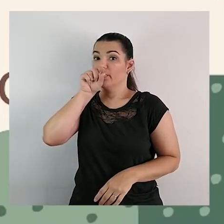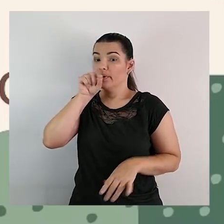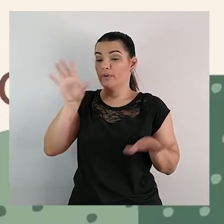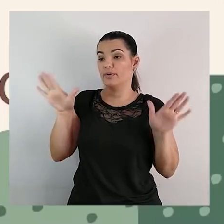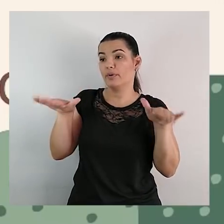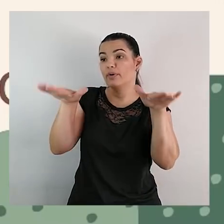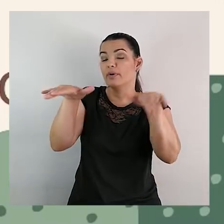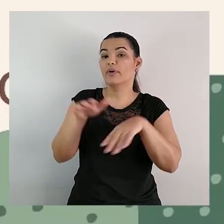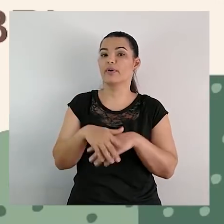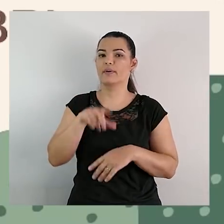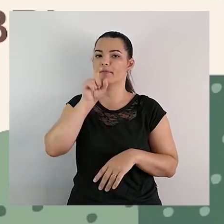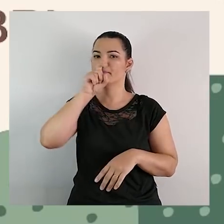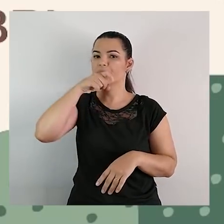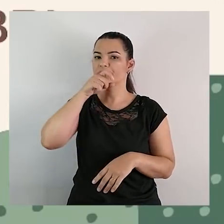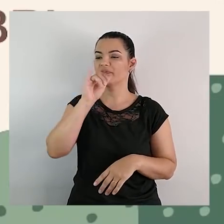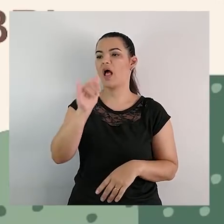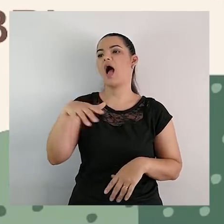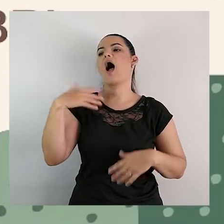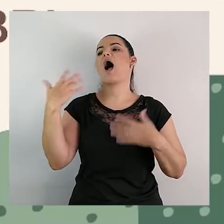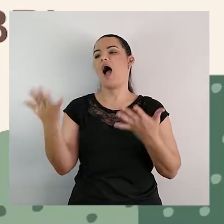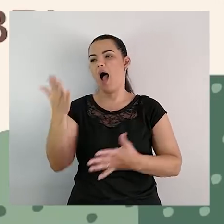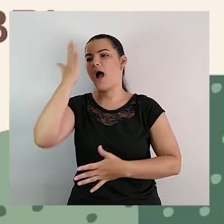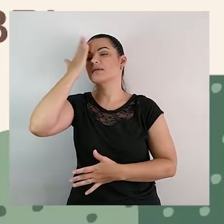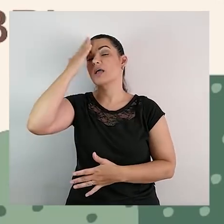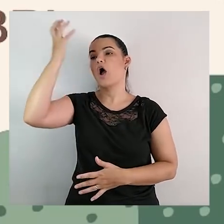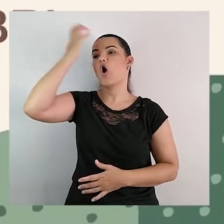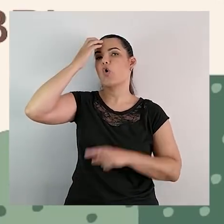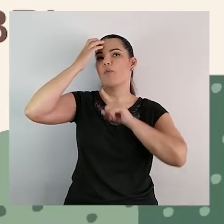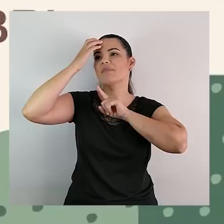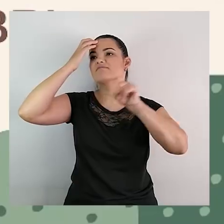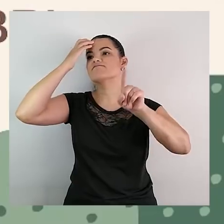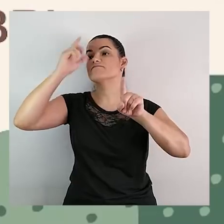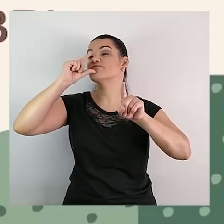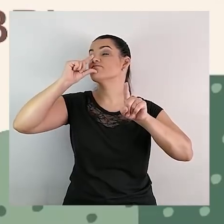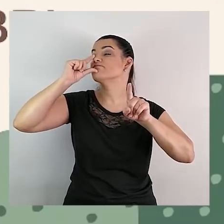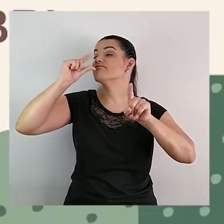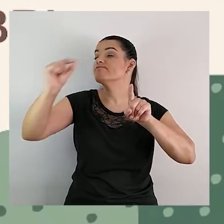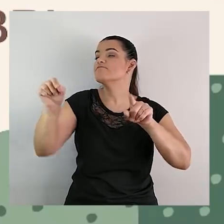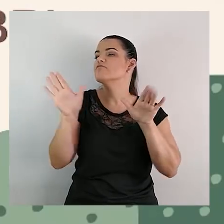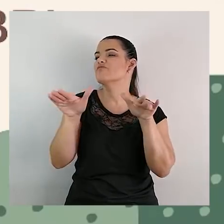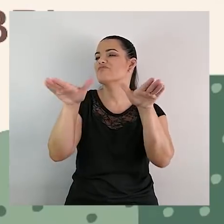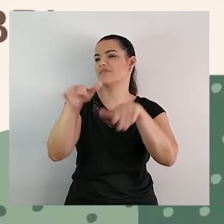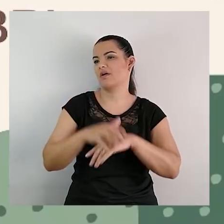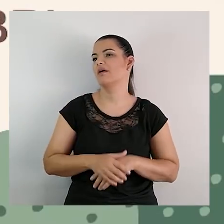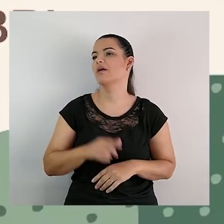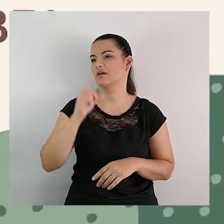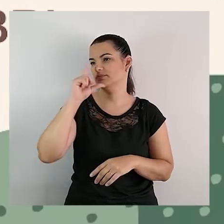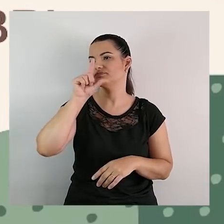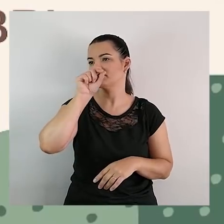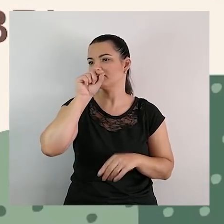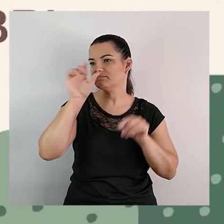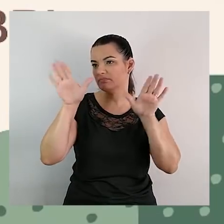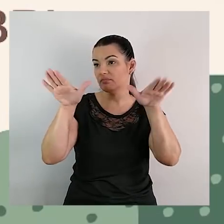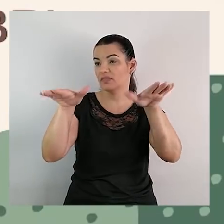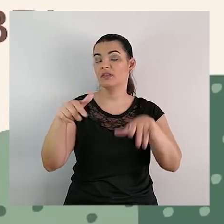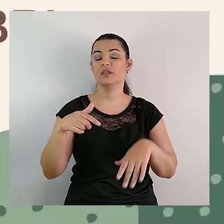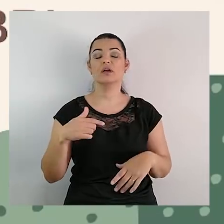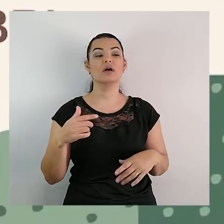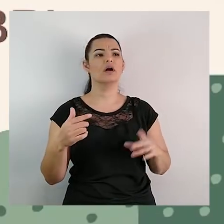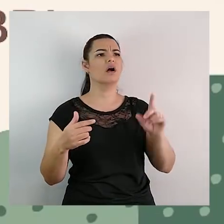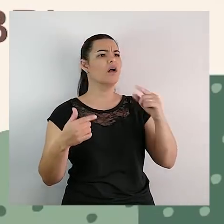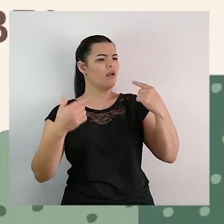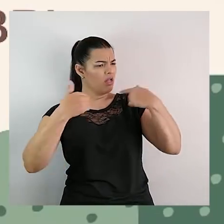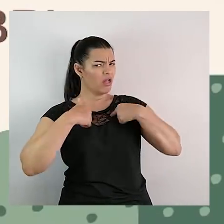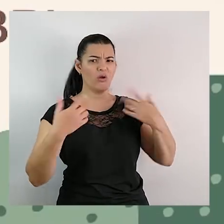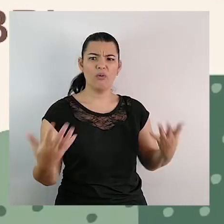é o colibri. Pois sim, a minha vida já é doce. Tiro o néctar das flores e